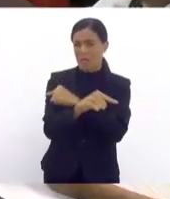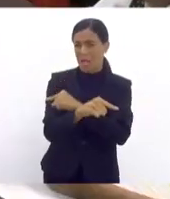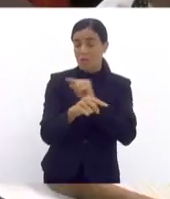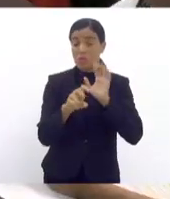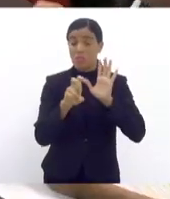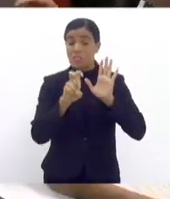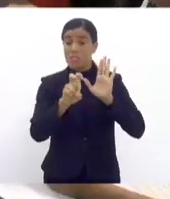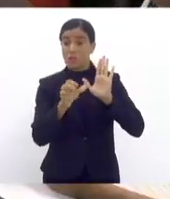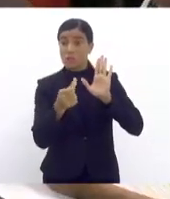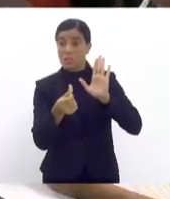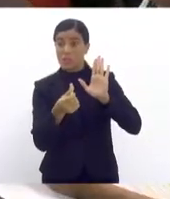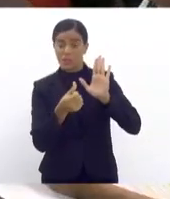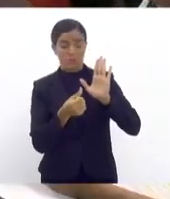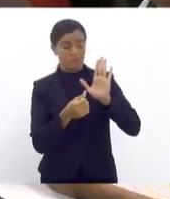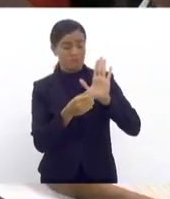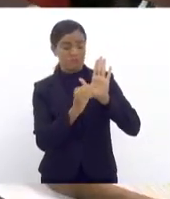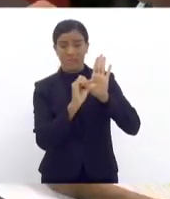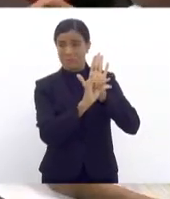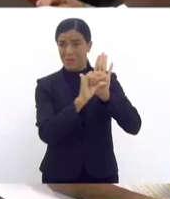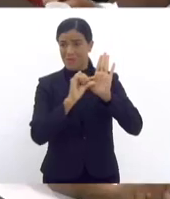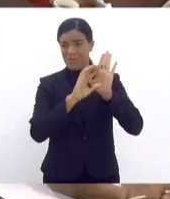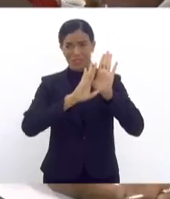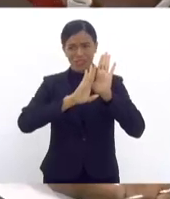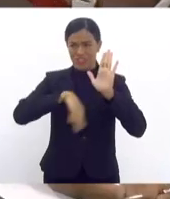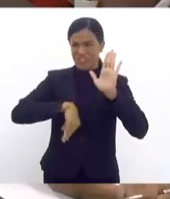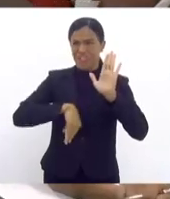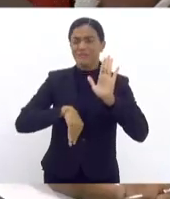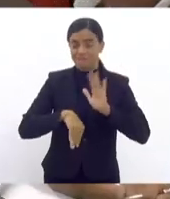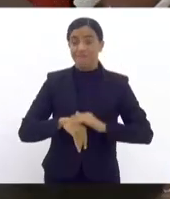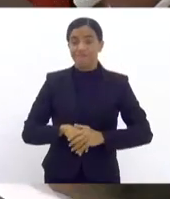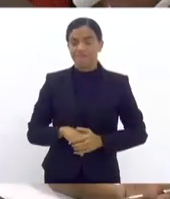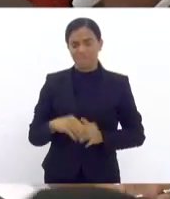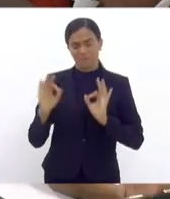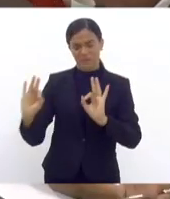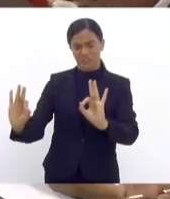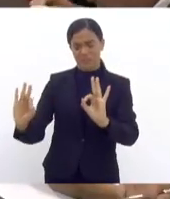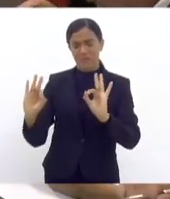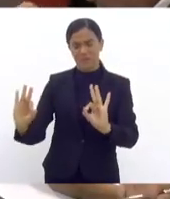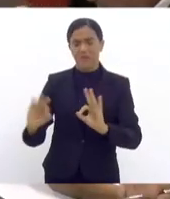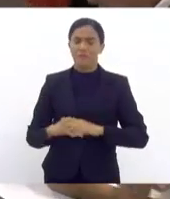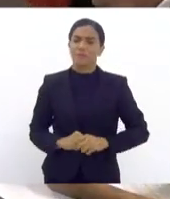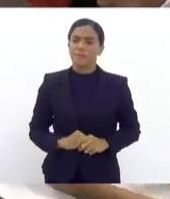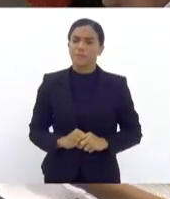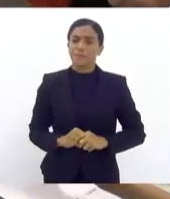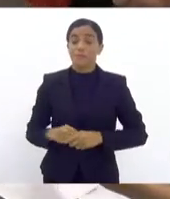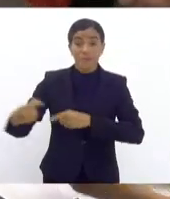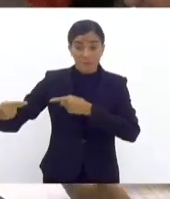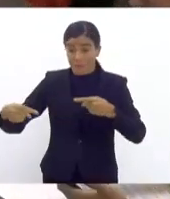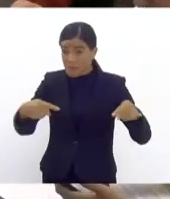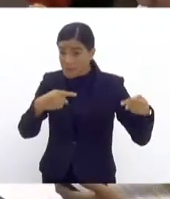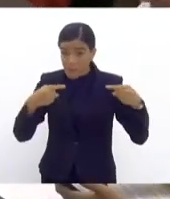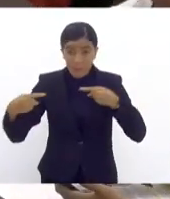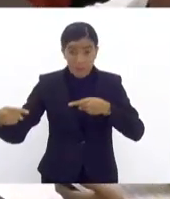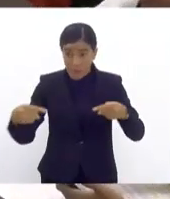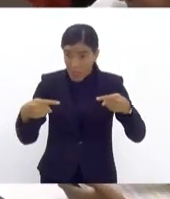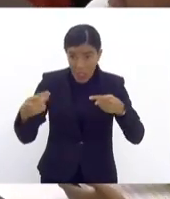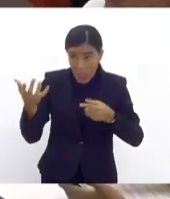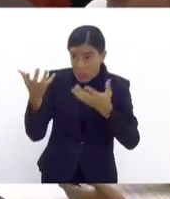ou retirando... Contrário mesmo, tá bom. Perfeito. Perfeito. Ainda em discussão, não havendo quem queira